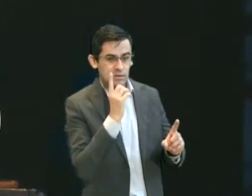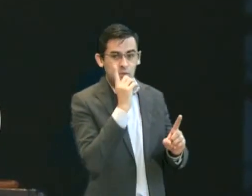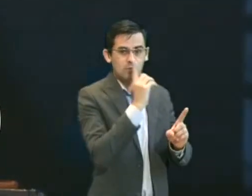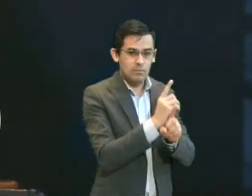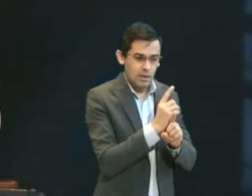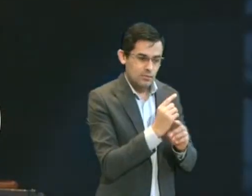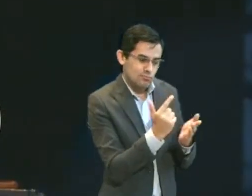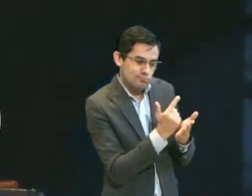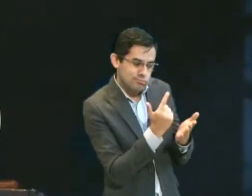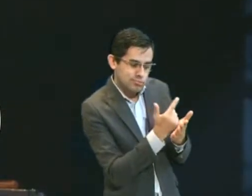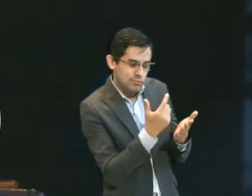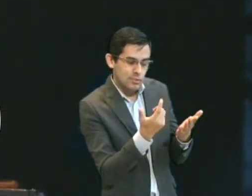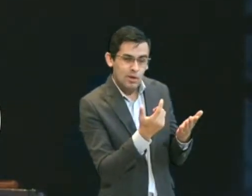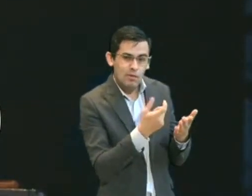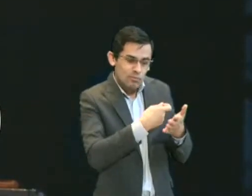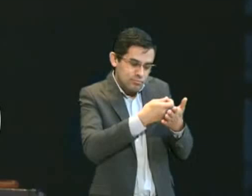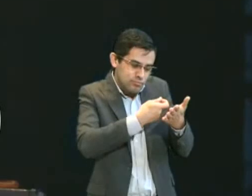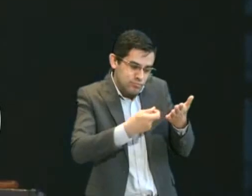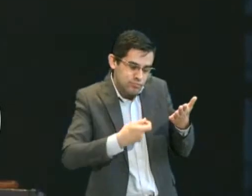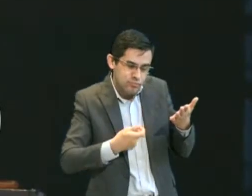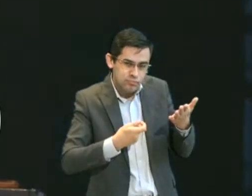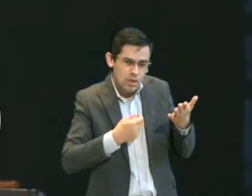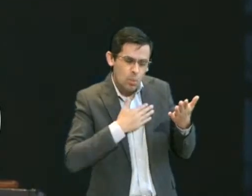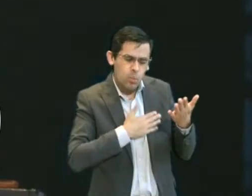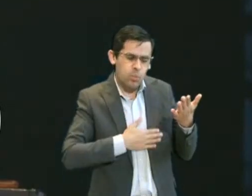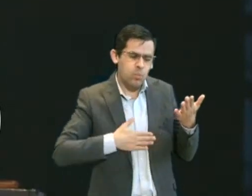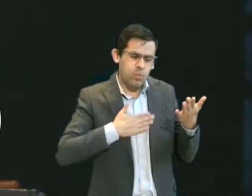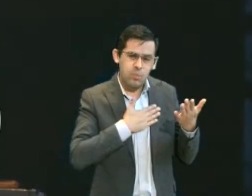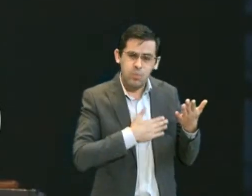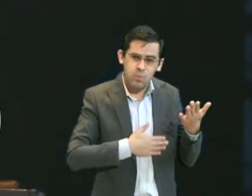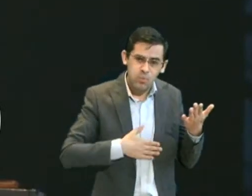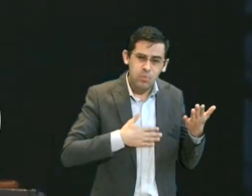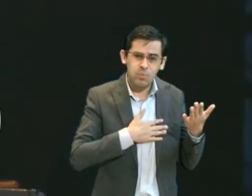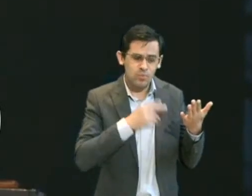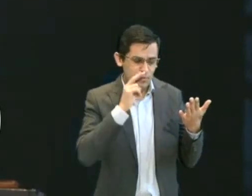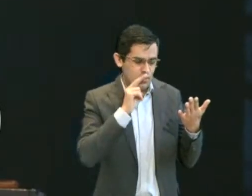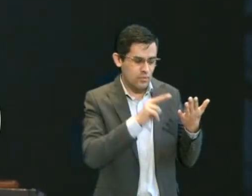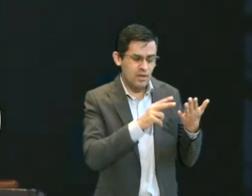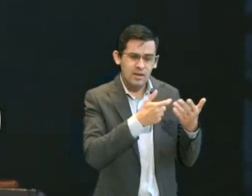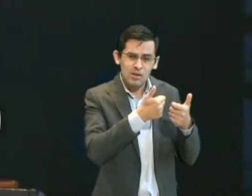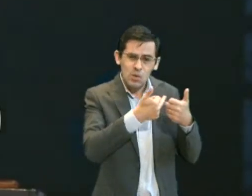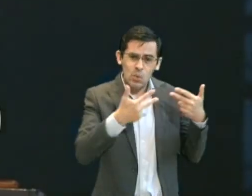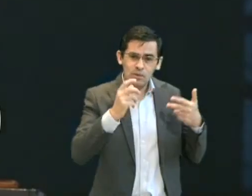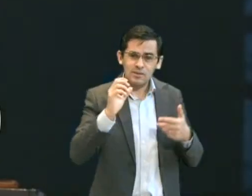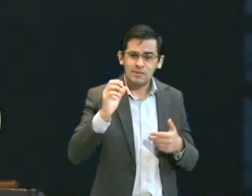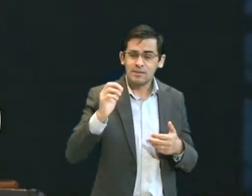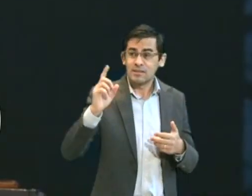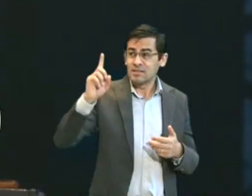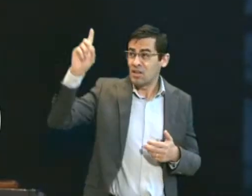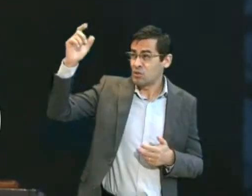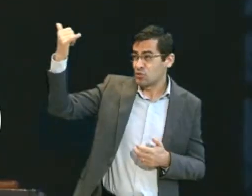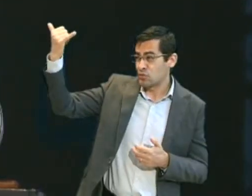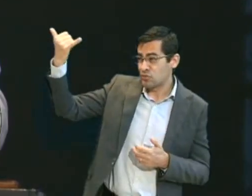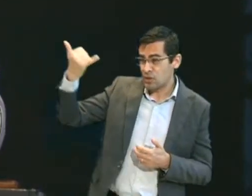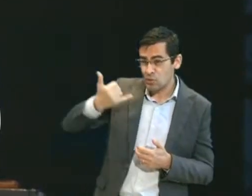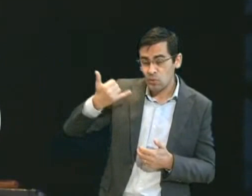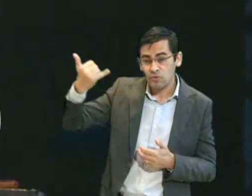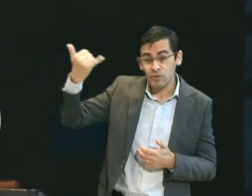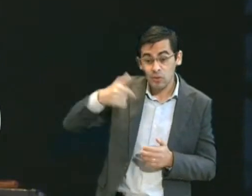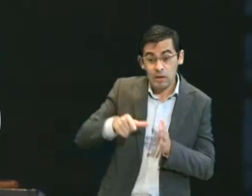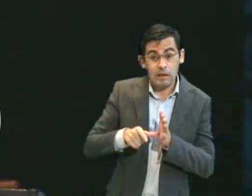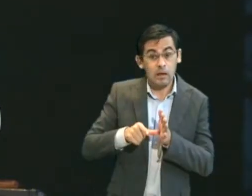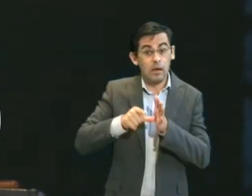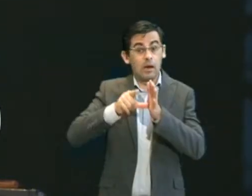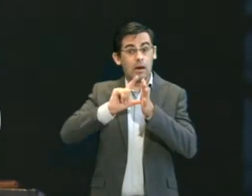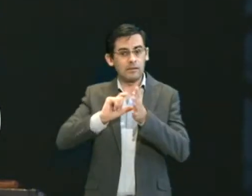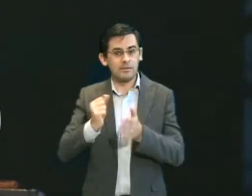antigo. Foi tão gostoso ver quanta coisa Deus falou antes de